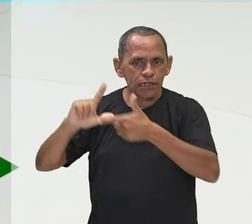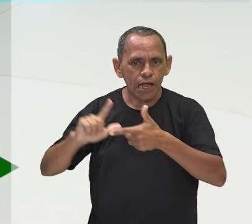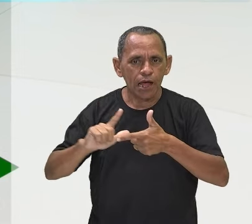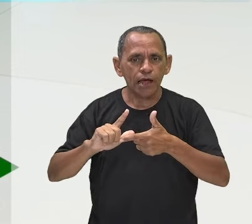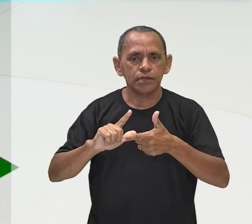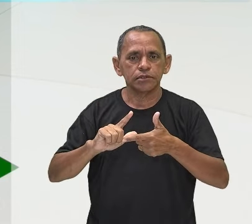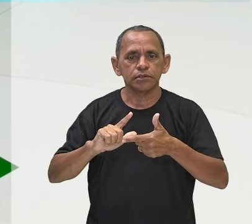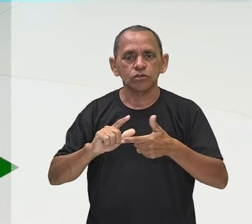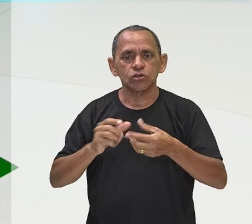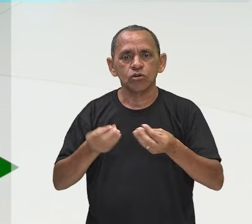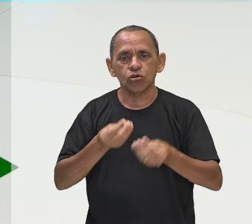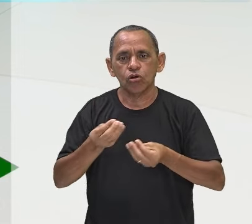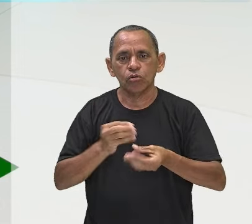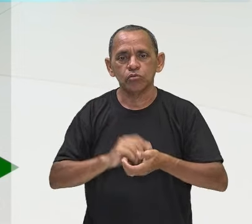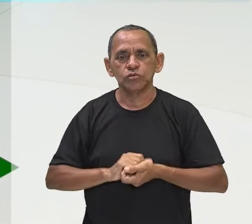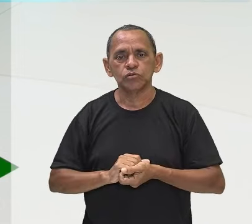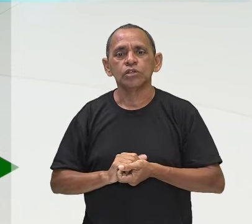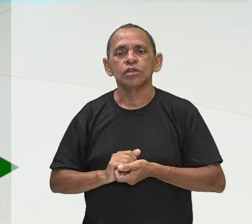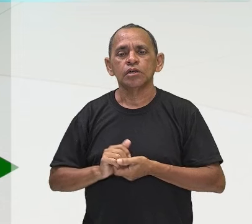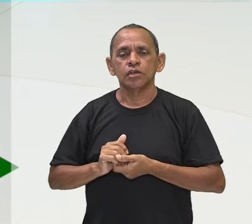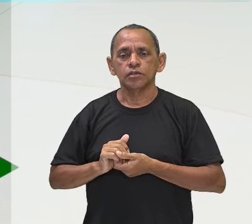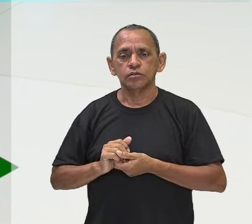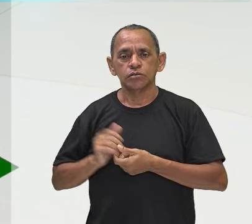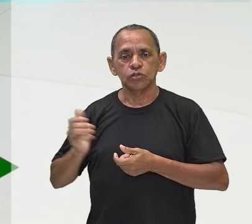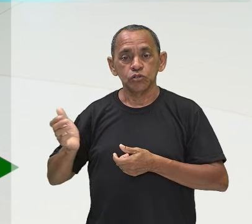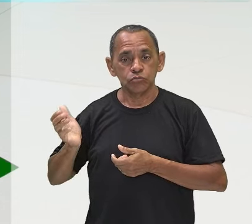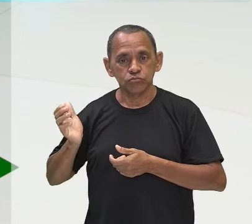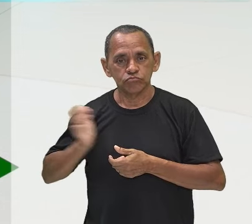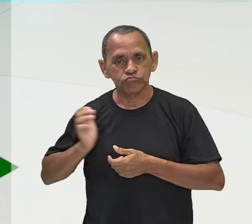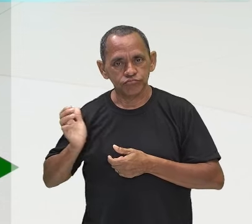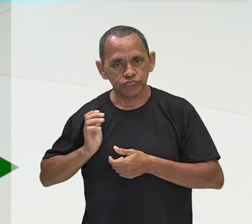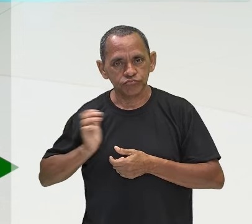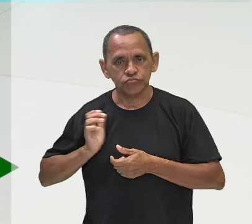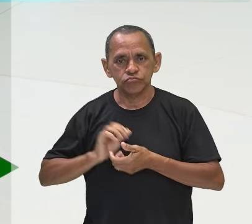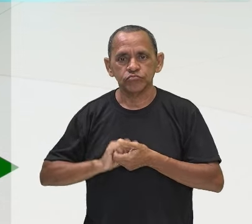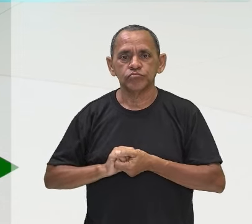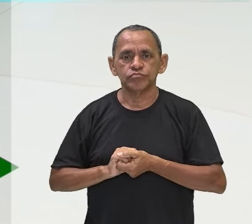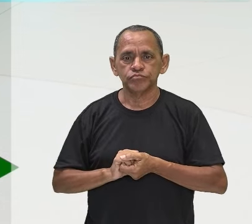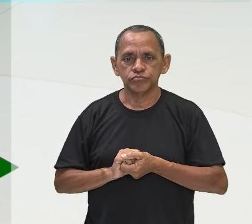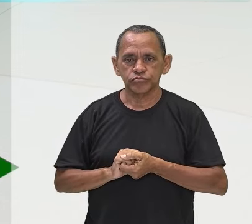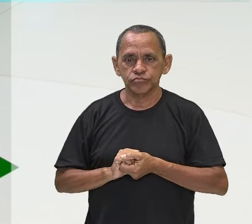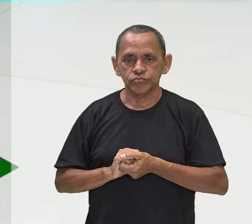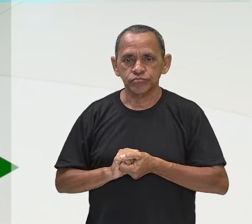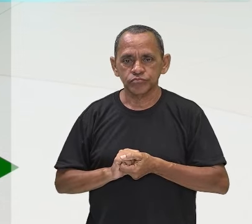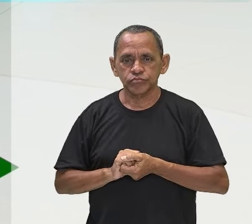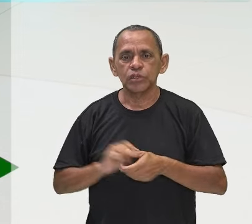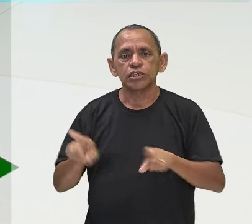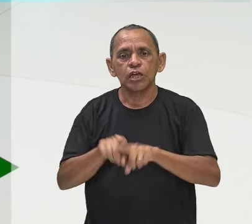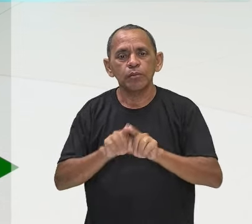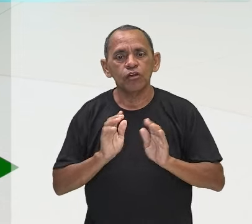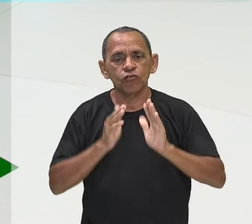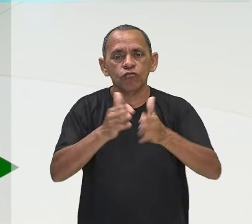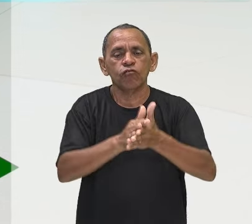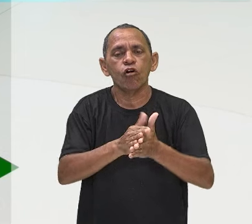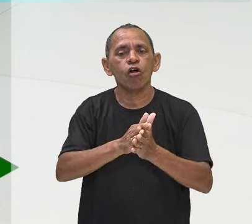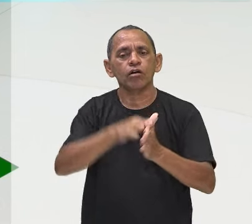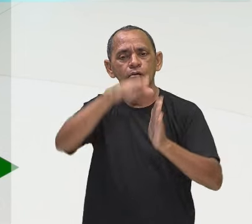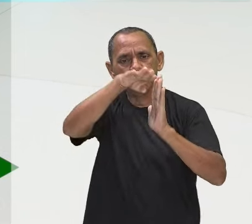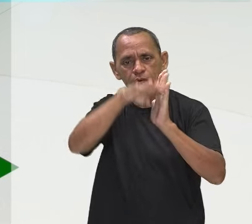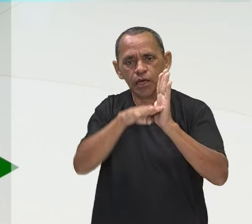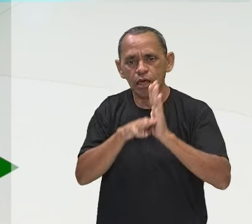assim. O naturalismo também vai fazer isso, é uma vertente do realismo, só que ele vai focar as classes populares, não é?